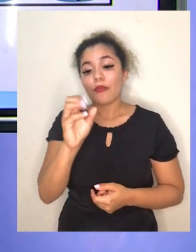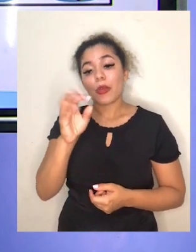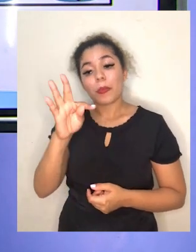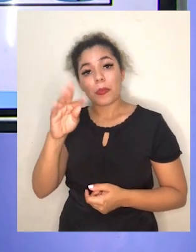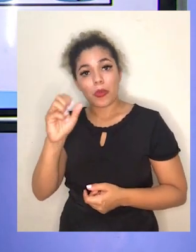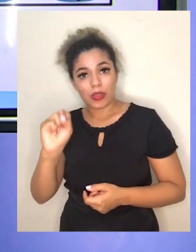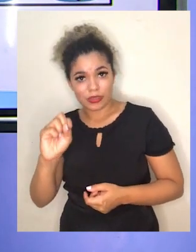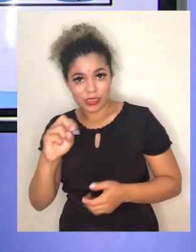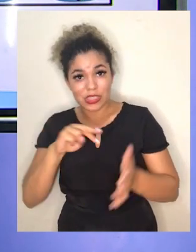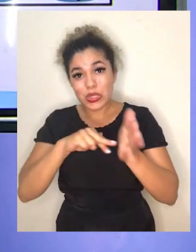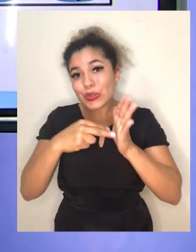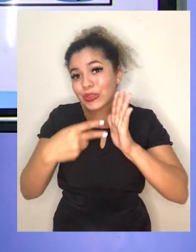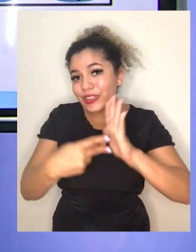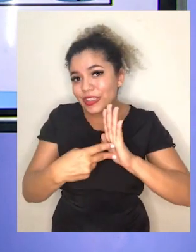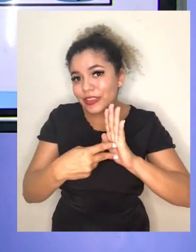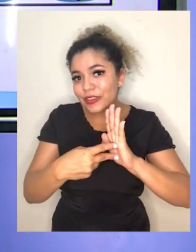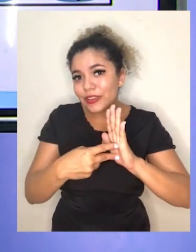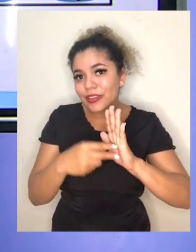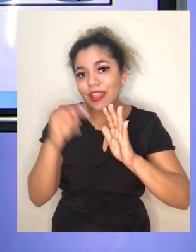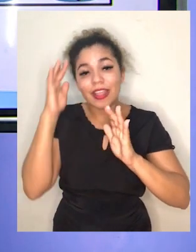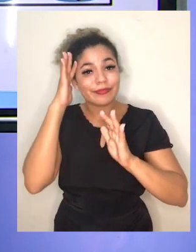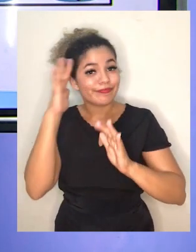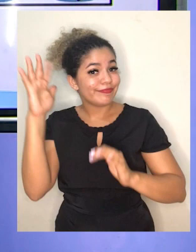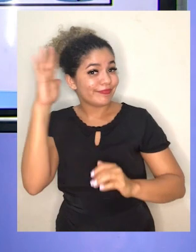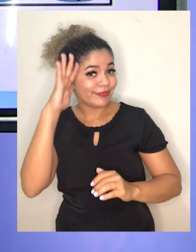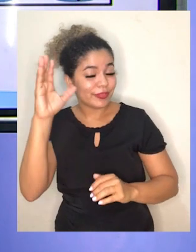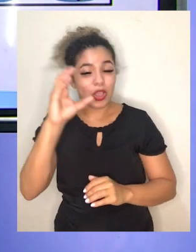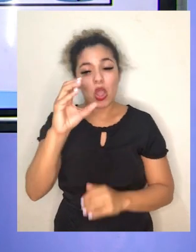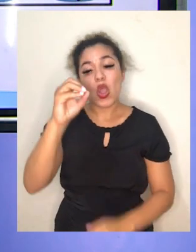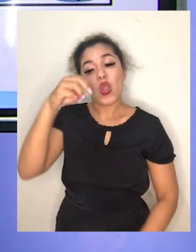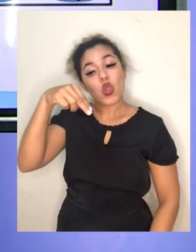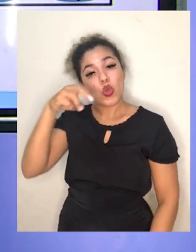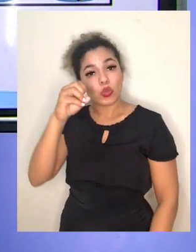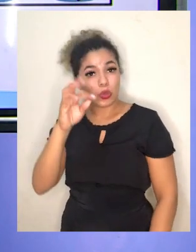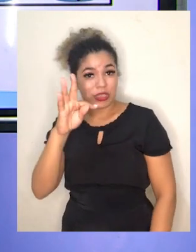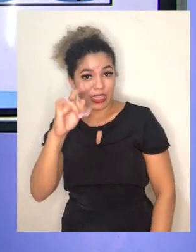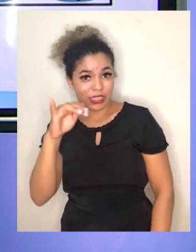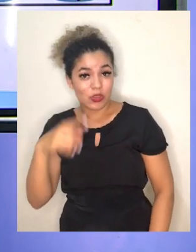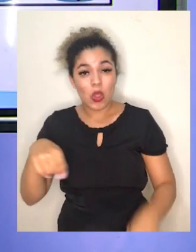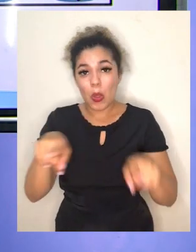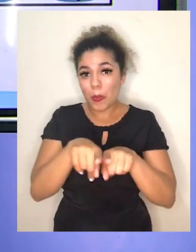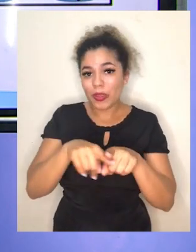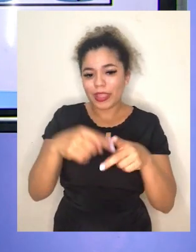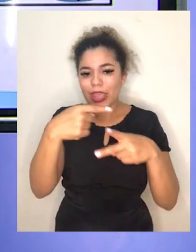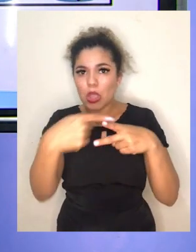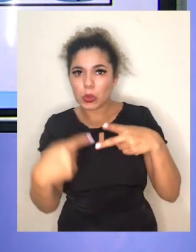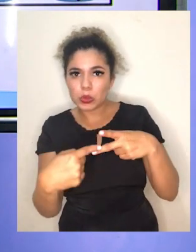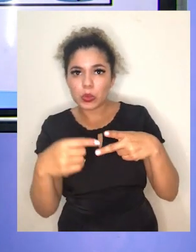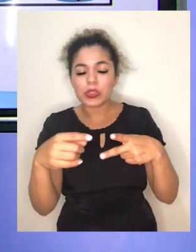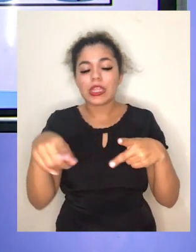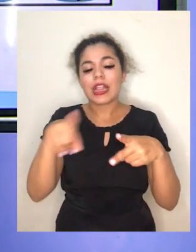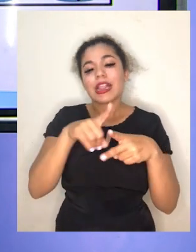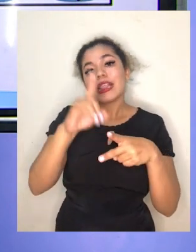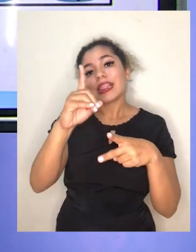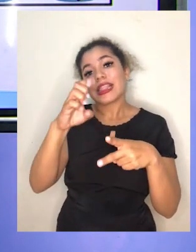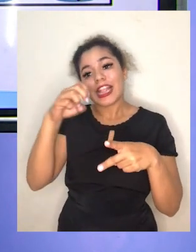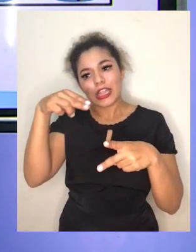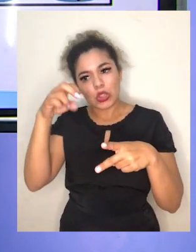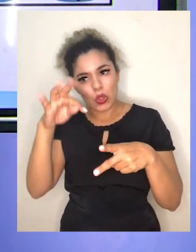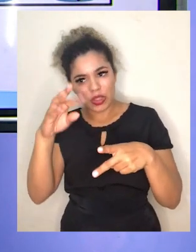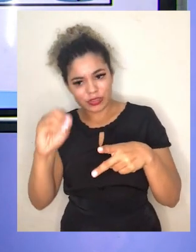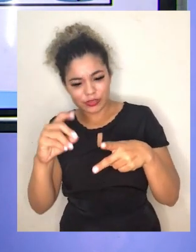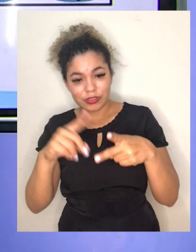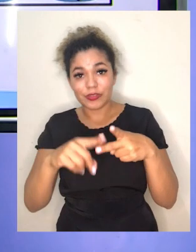palavra botas no sentido conotativo, tá bom? Tanto no sentido conotativo como